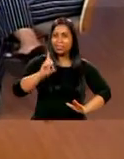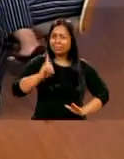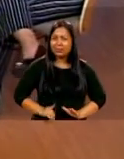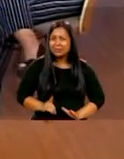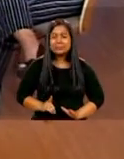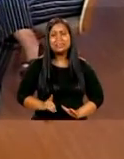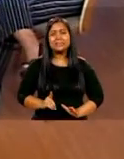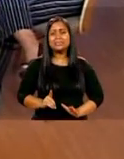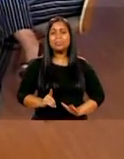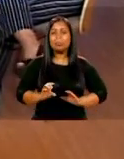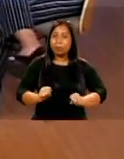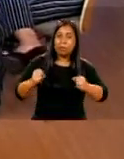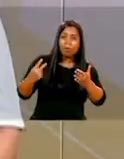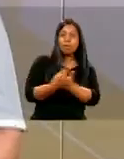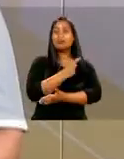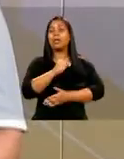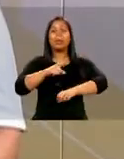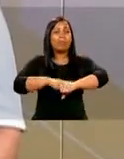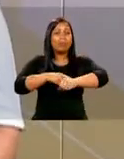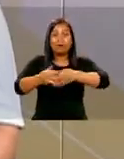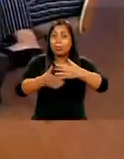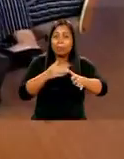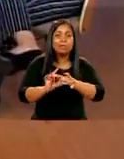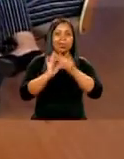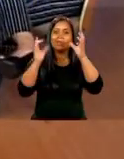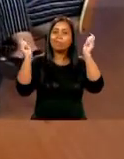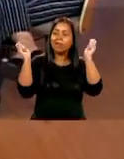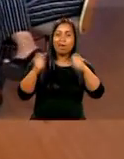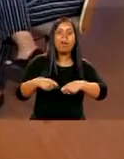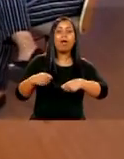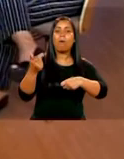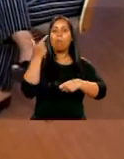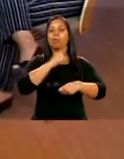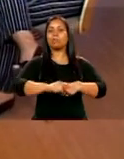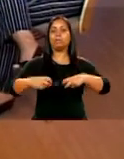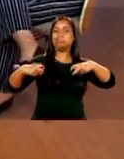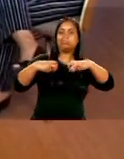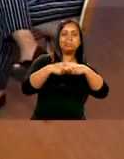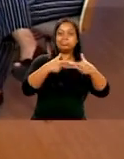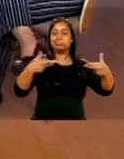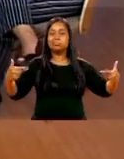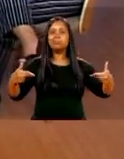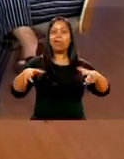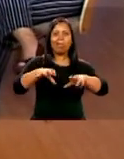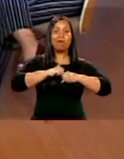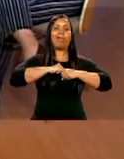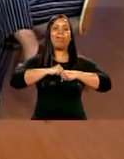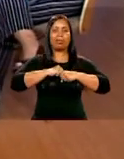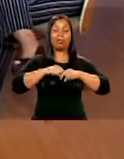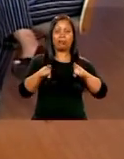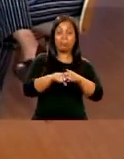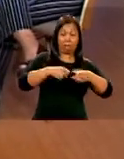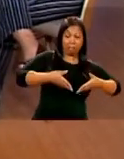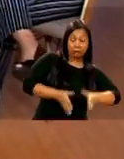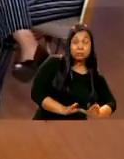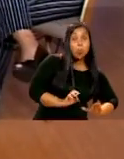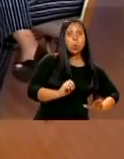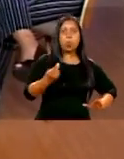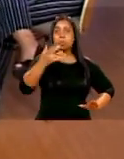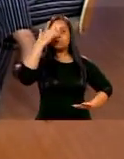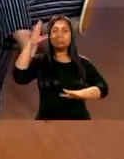podemos nos tornar um deficiente a qualquer momento. Sim, porque vocês atendem tanto aqueles que nasceram com a deficiência quanto aqueles que adquiriram,